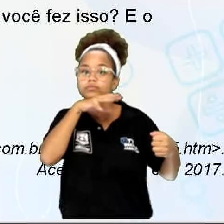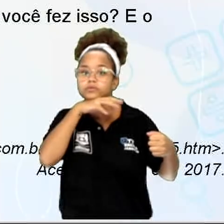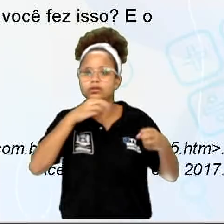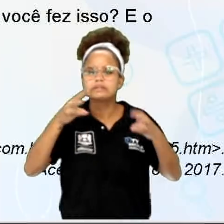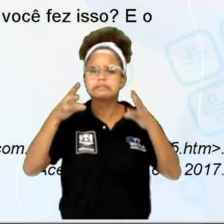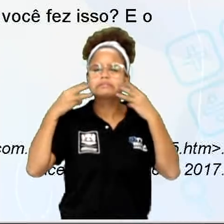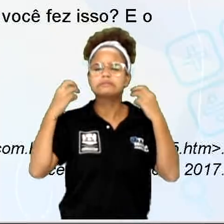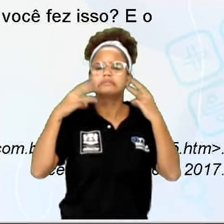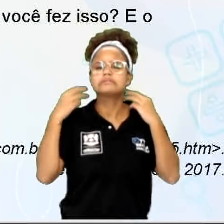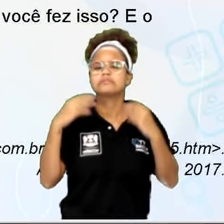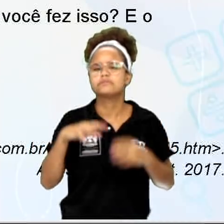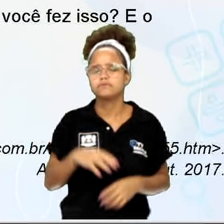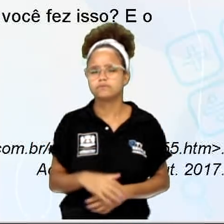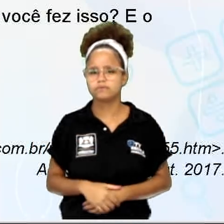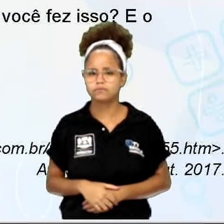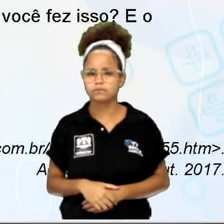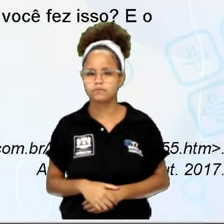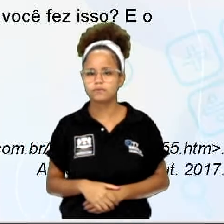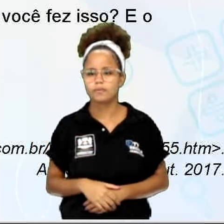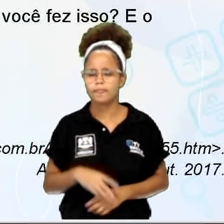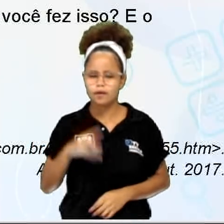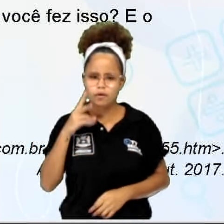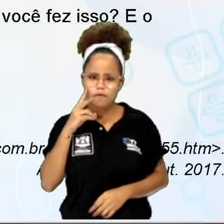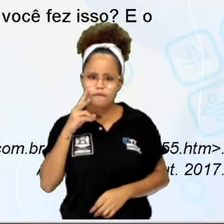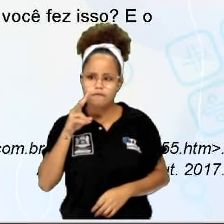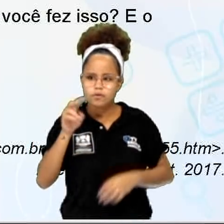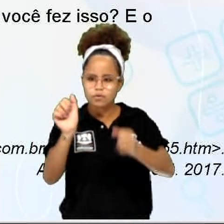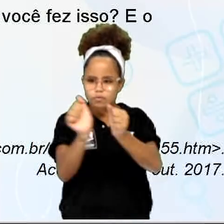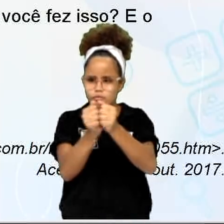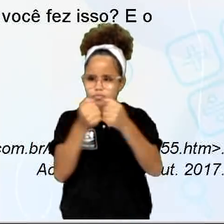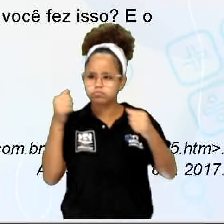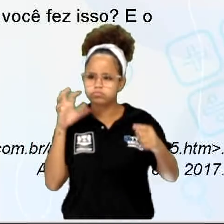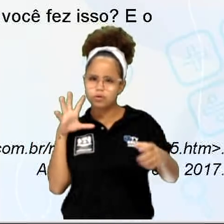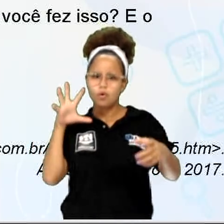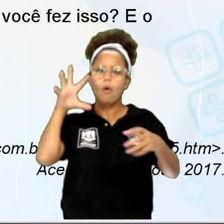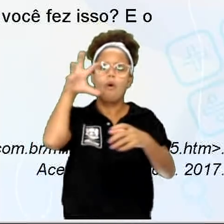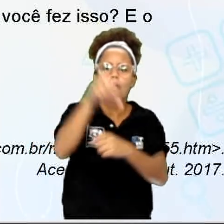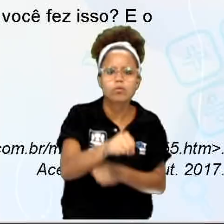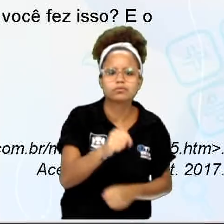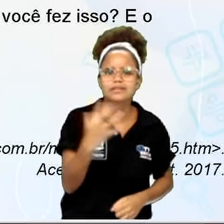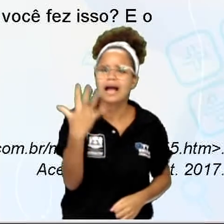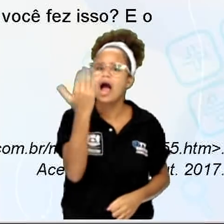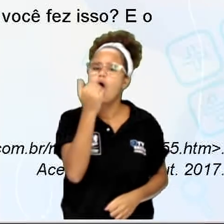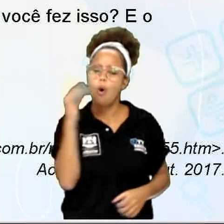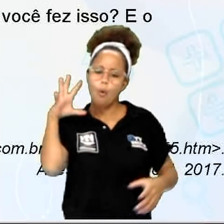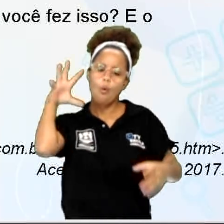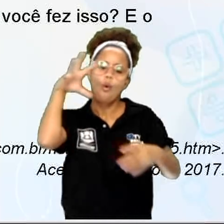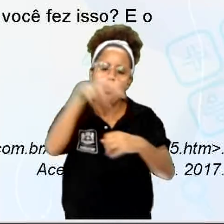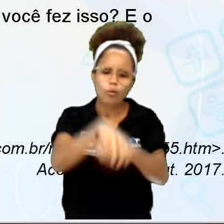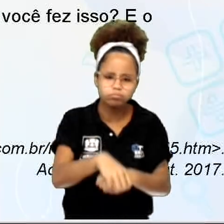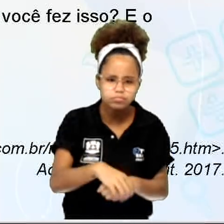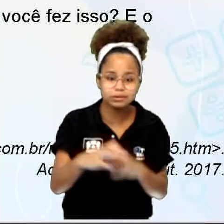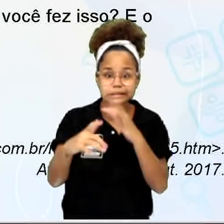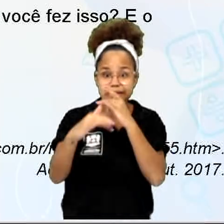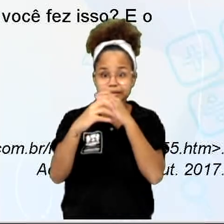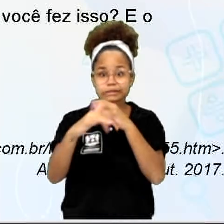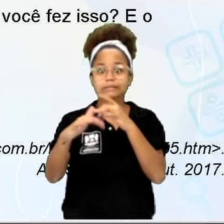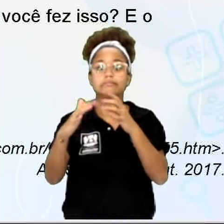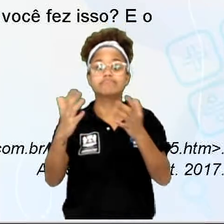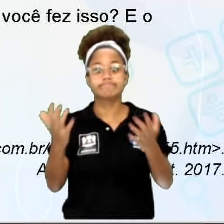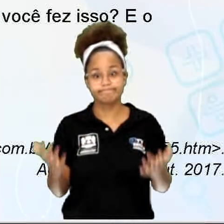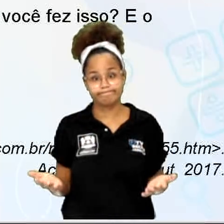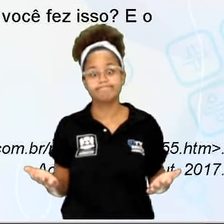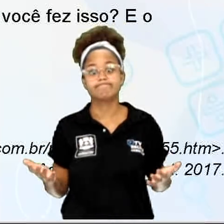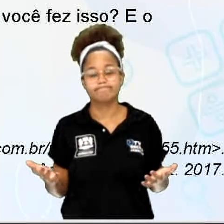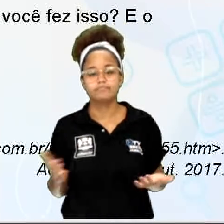tigre, que mal viu a porta aberta, saltou sobre ele, engolindo o músico e a música.